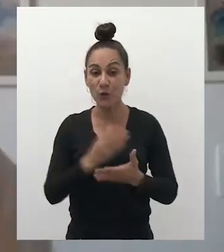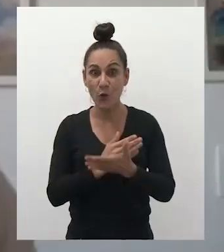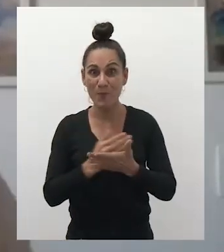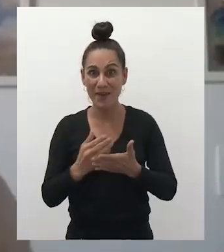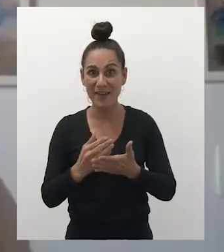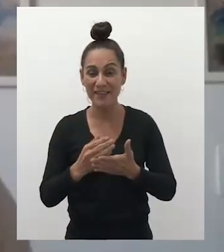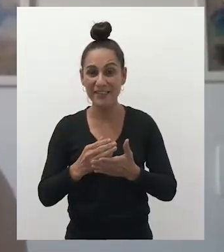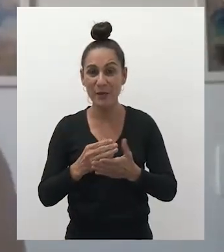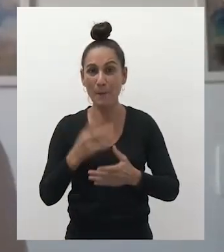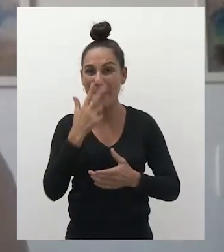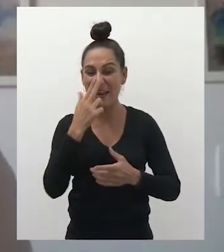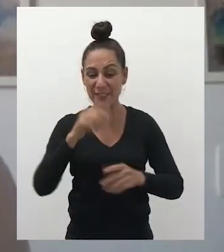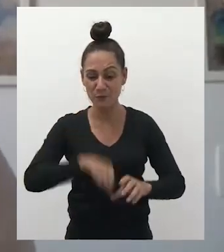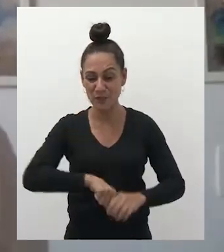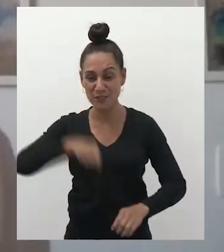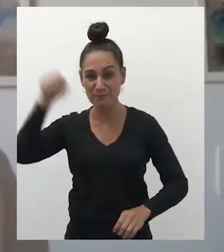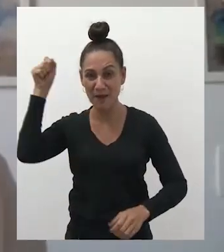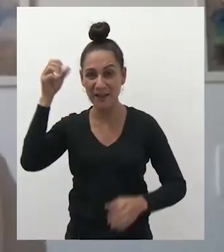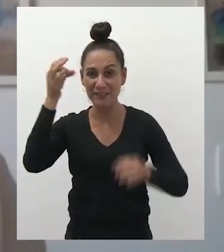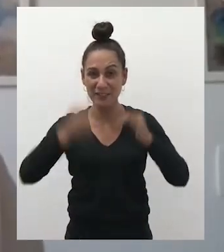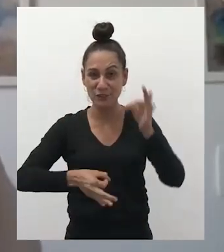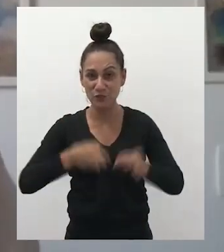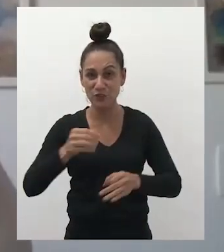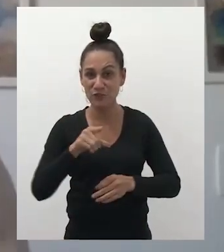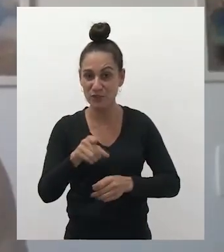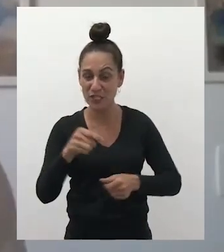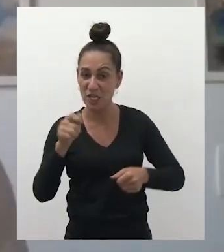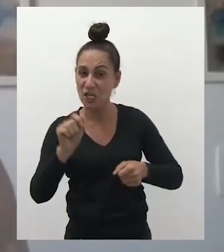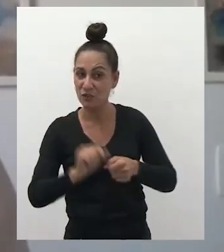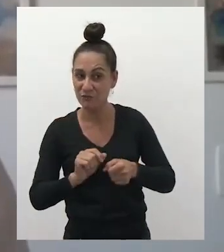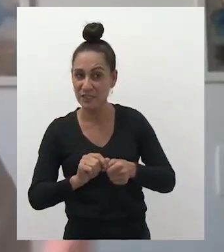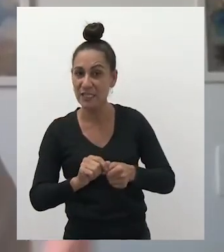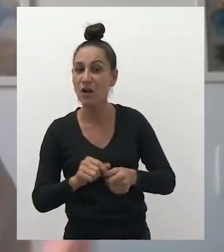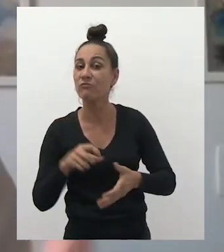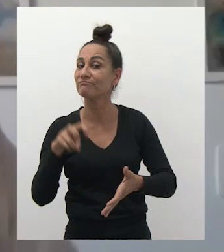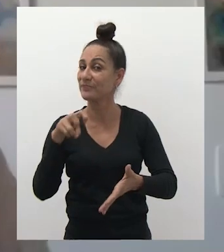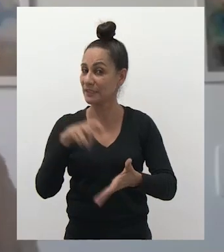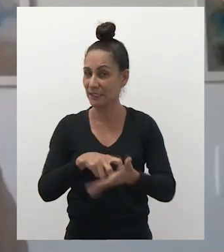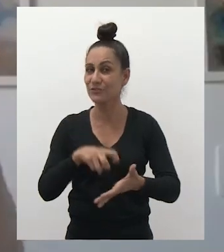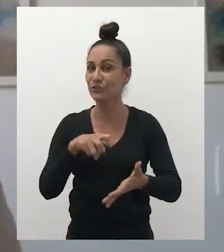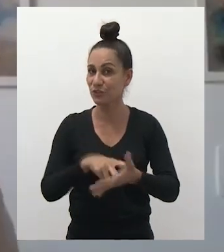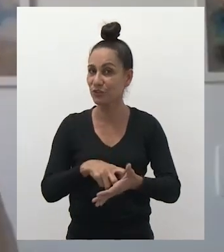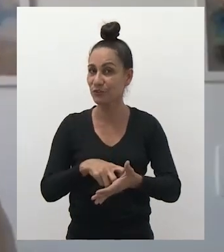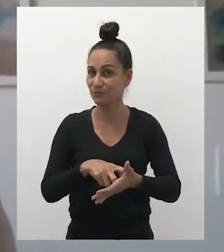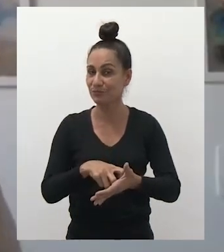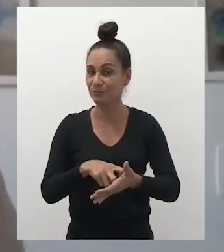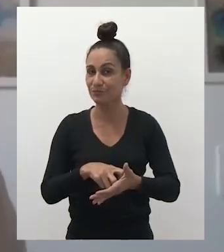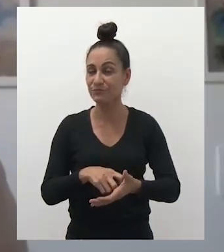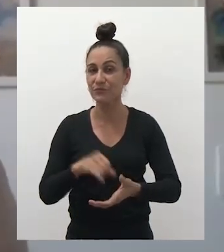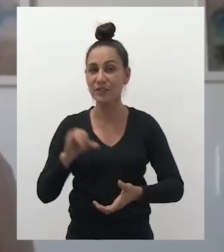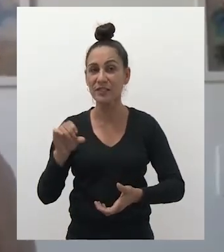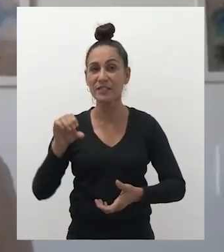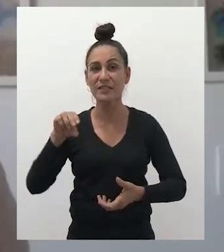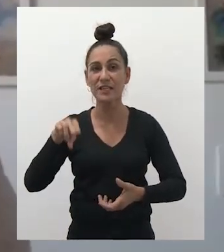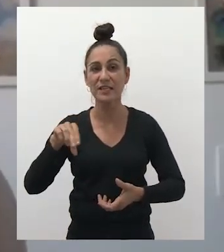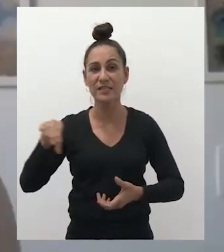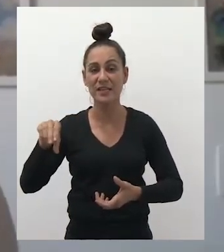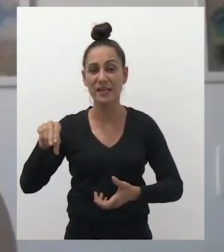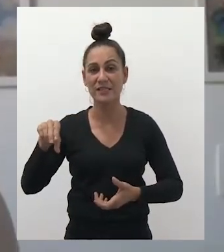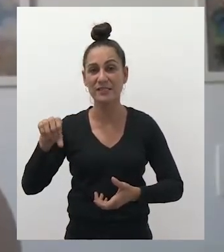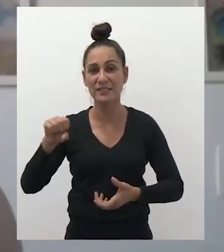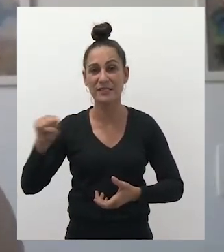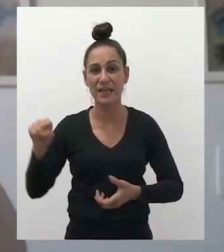espada da justiça. Olha, se você não fizer, tem consequências. É a nossa questão com o INSS, por exemplo, né? A contribuição